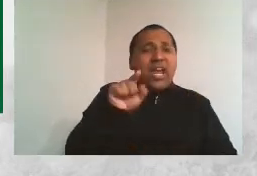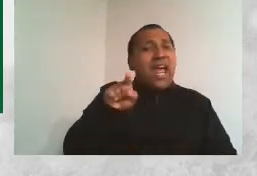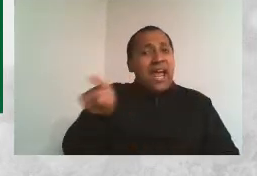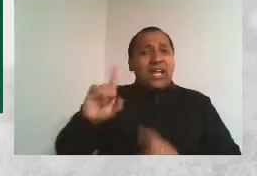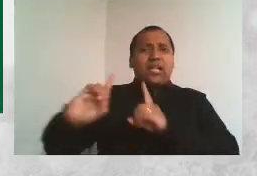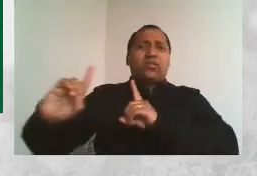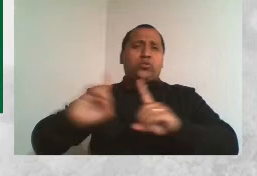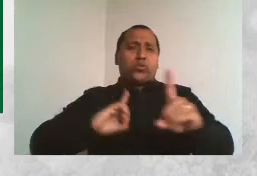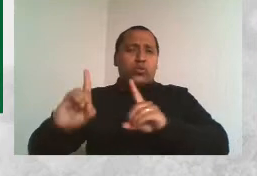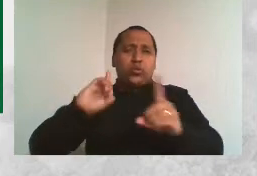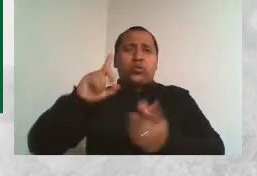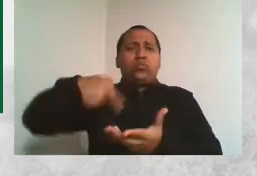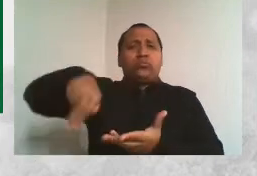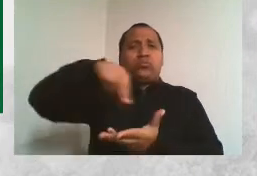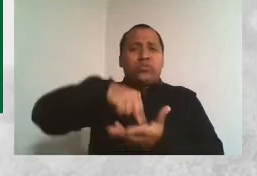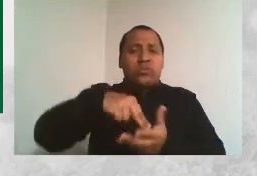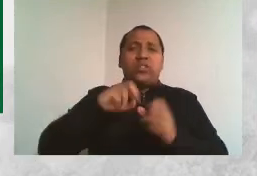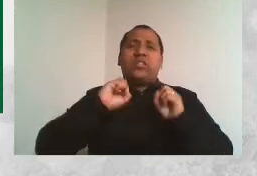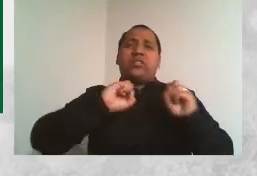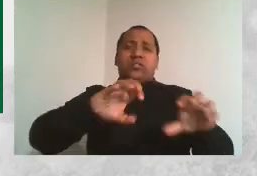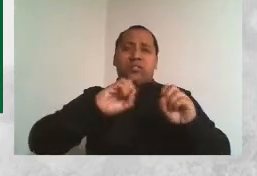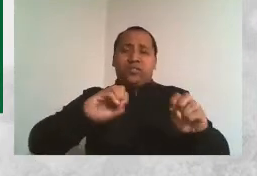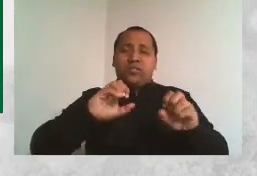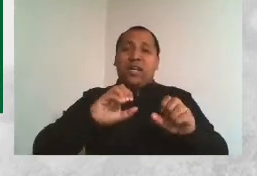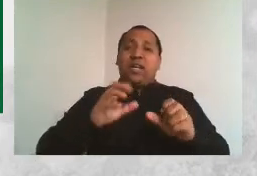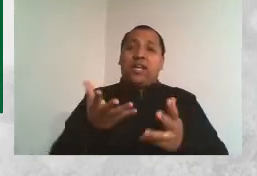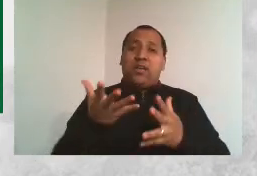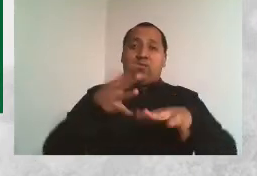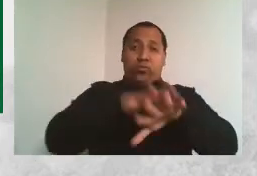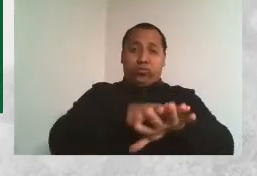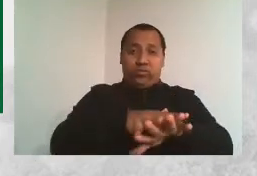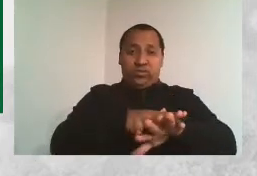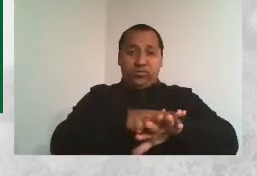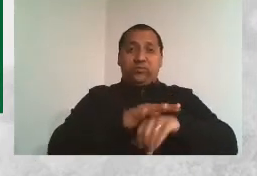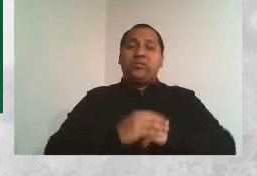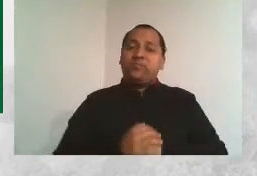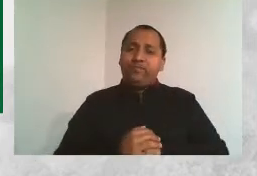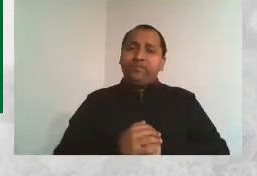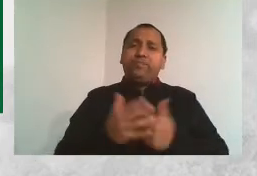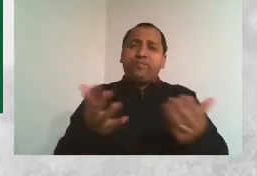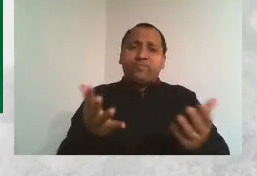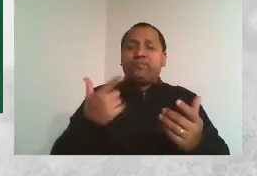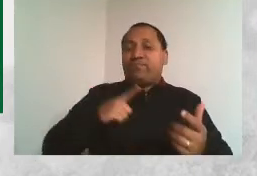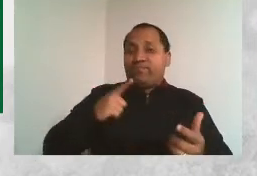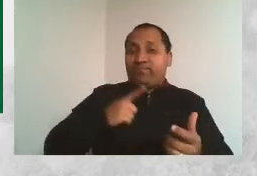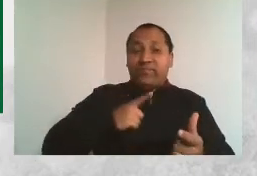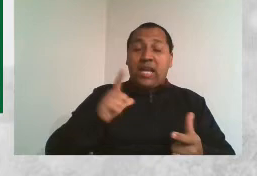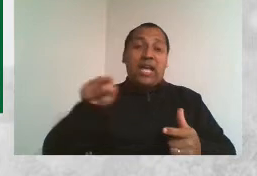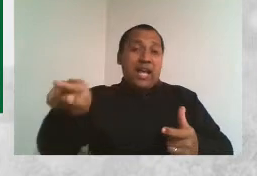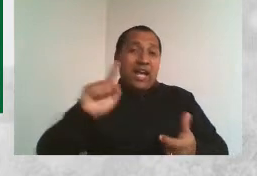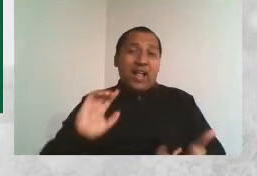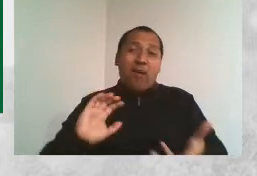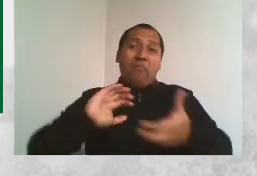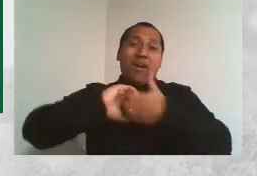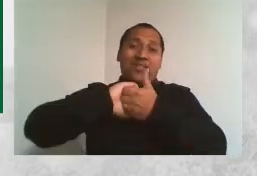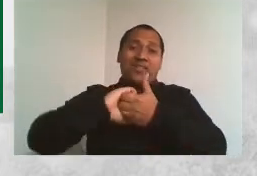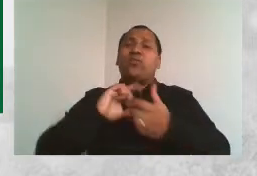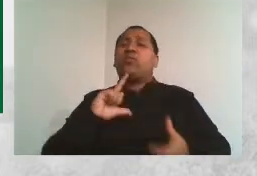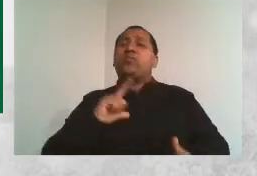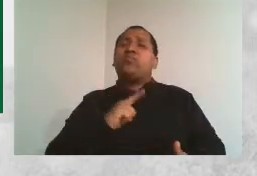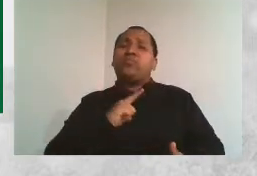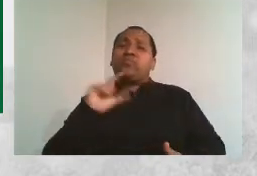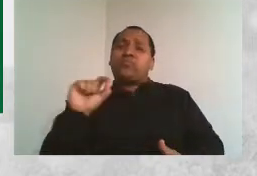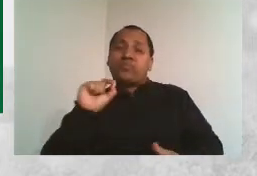a coordenadora do Núcleo de Educação Inclusiva. Essa parceria ela se consolidou através do projeto